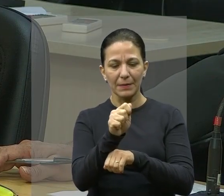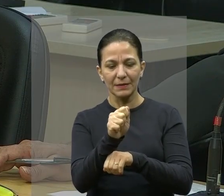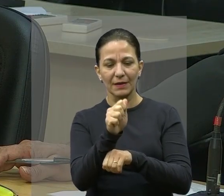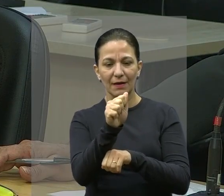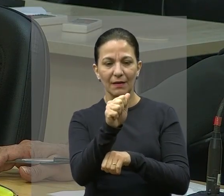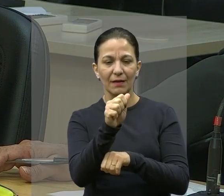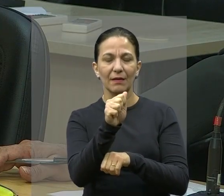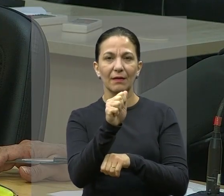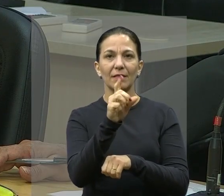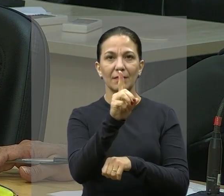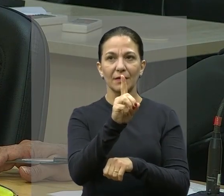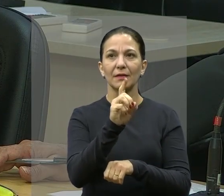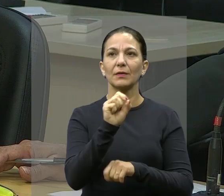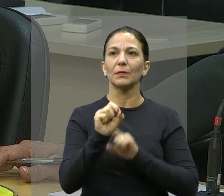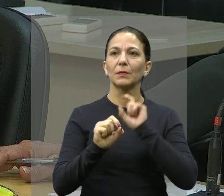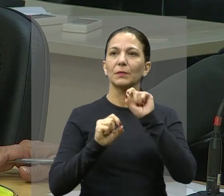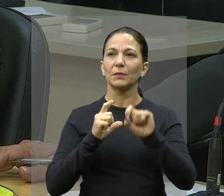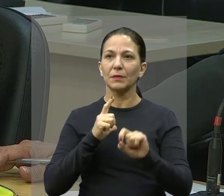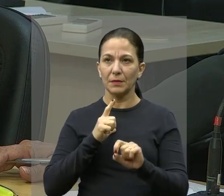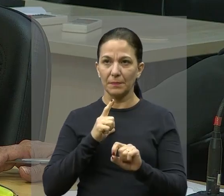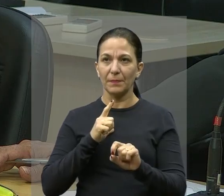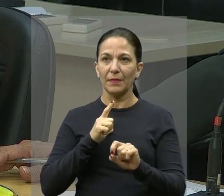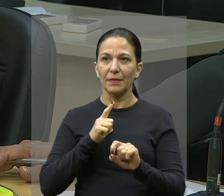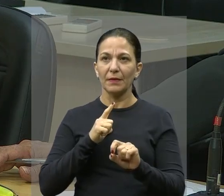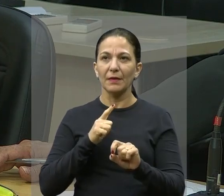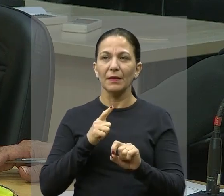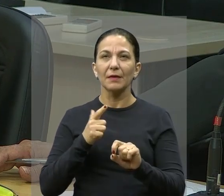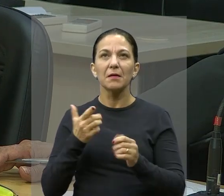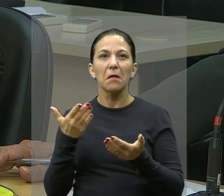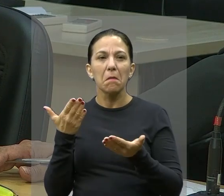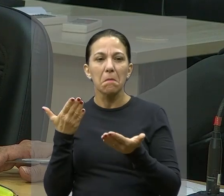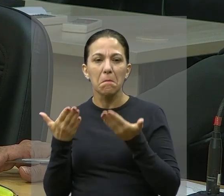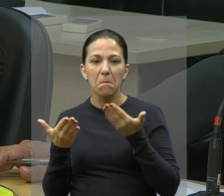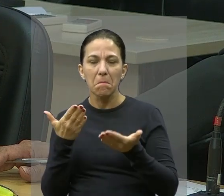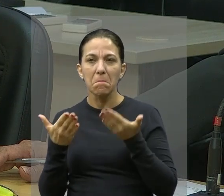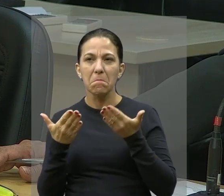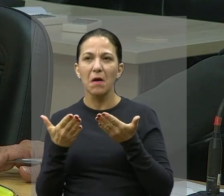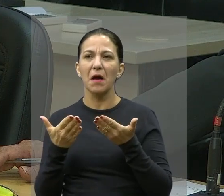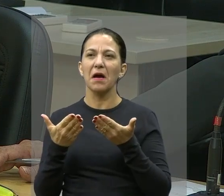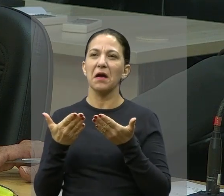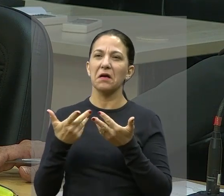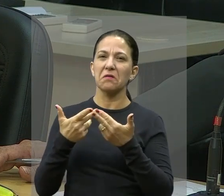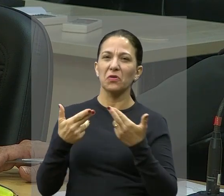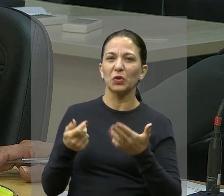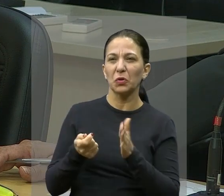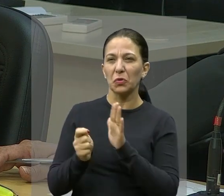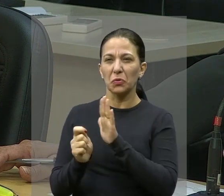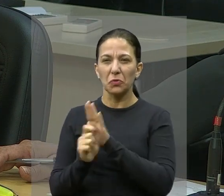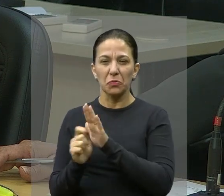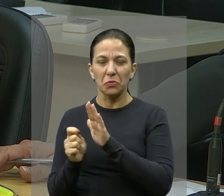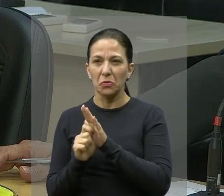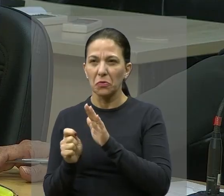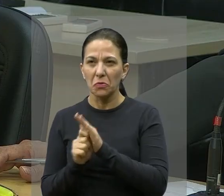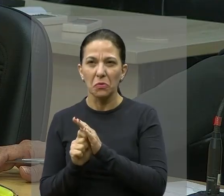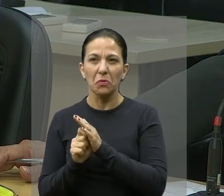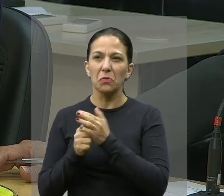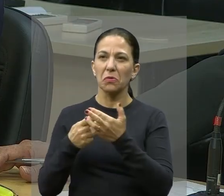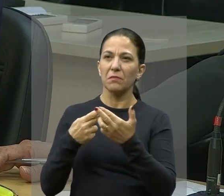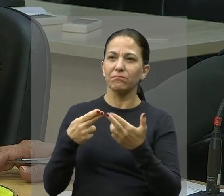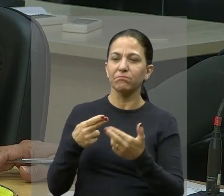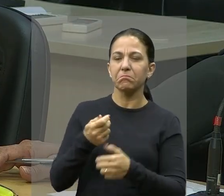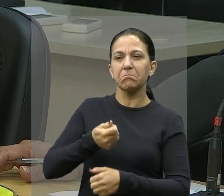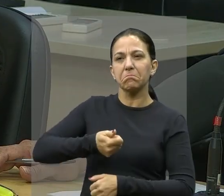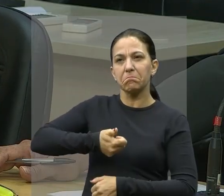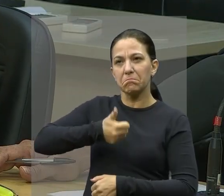que apesar de ser uma dependência comparada à substância psicoativa, até o consumo